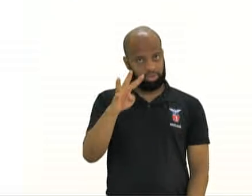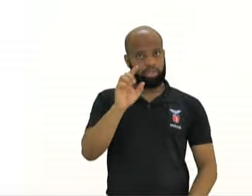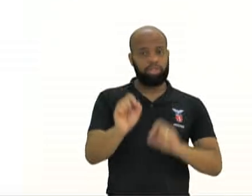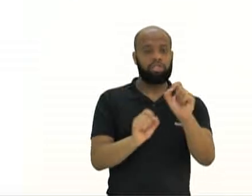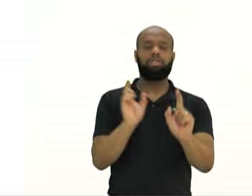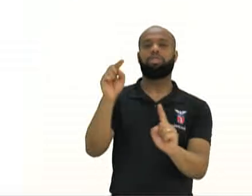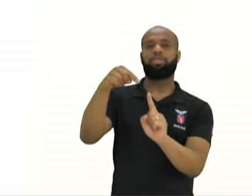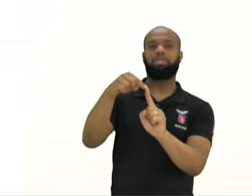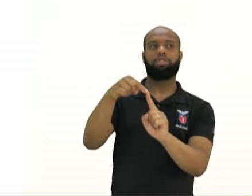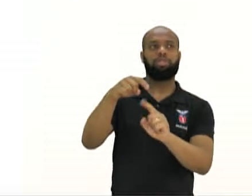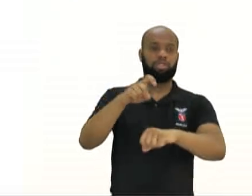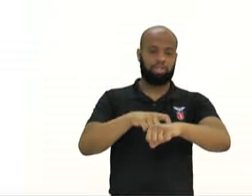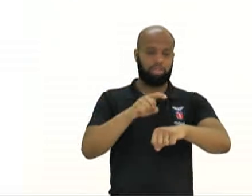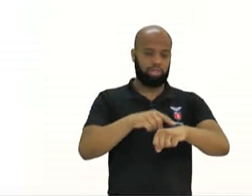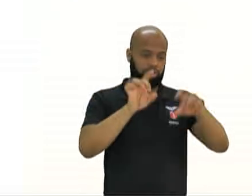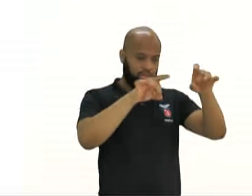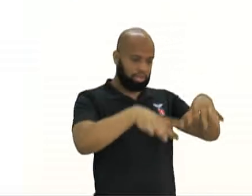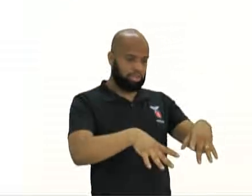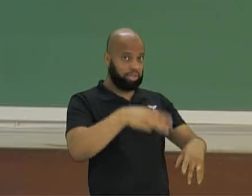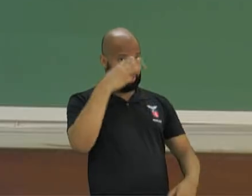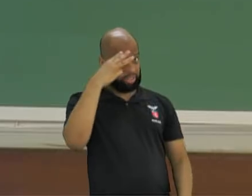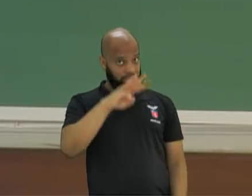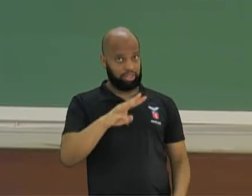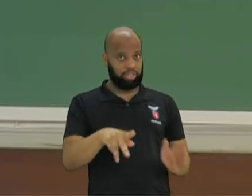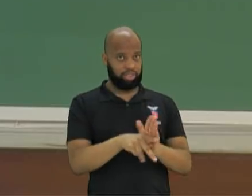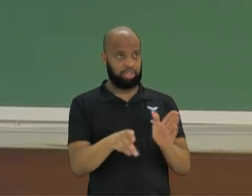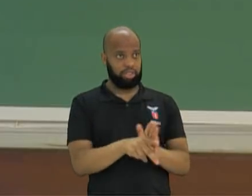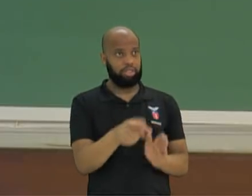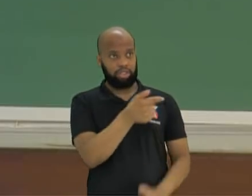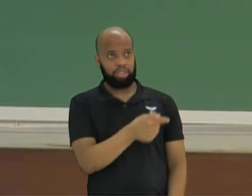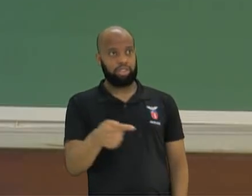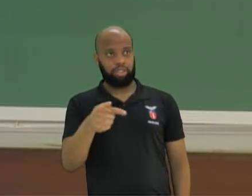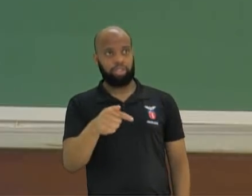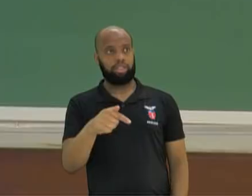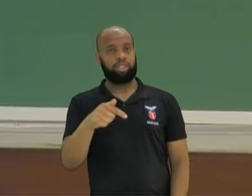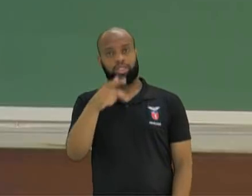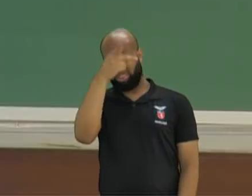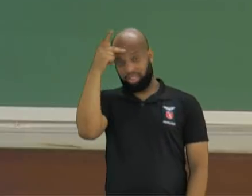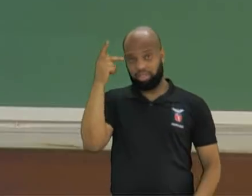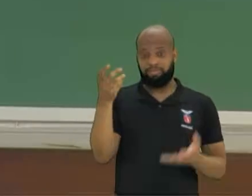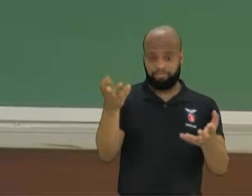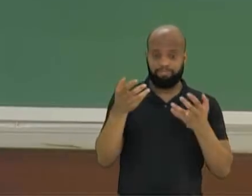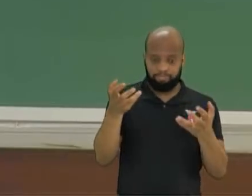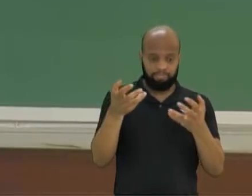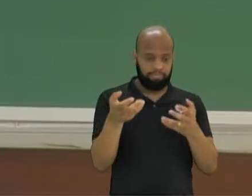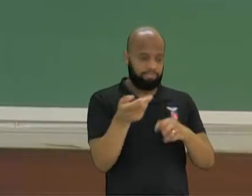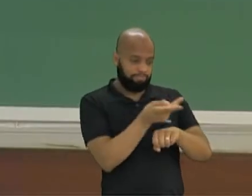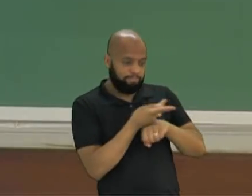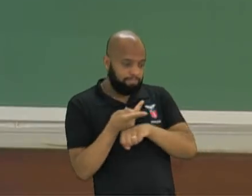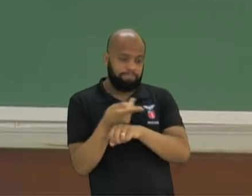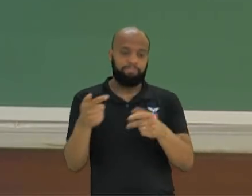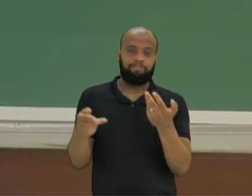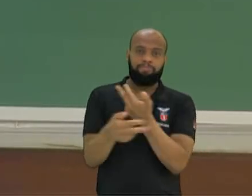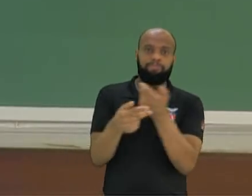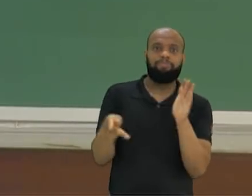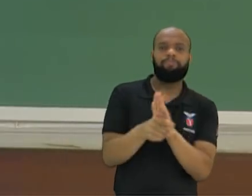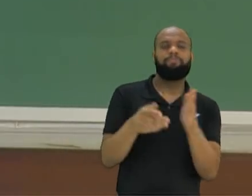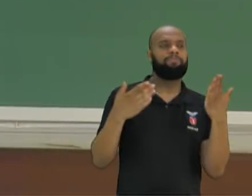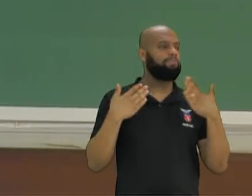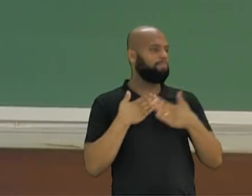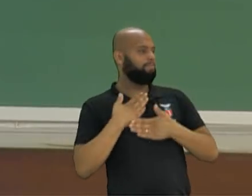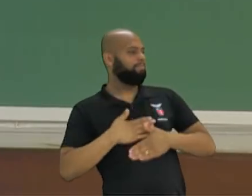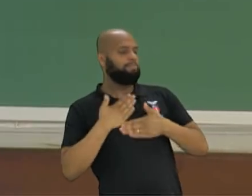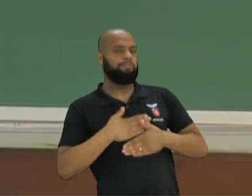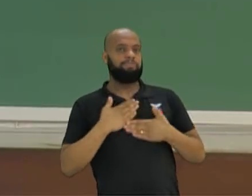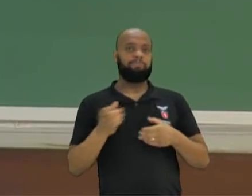intenção? O tempo que sobrasse, os outros 3 dias da semana, as pessoas buscariam atividades de lazer e